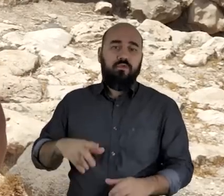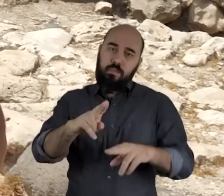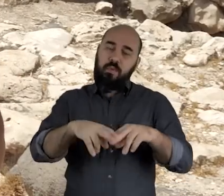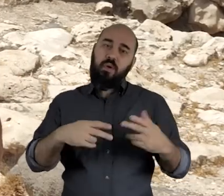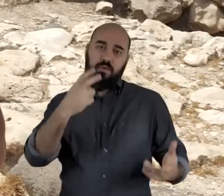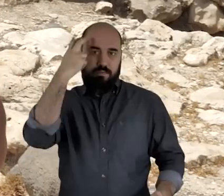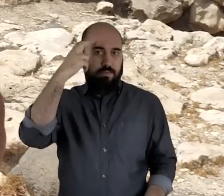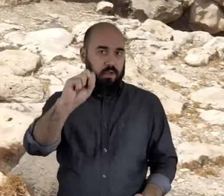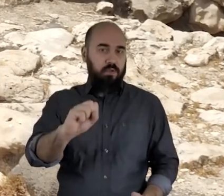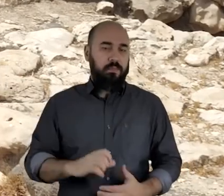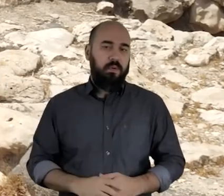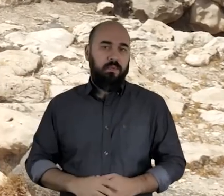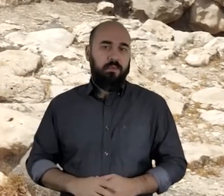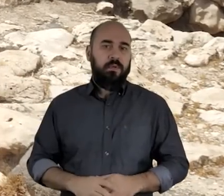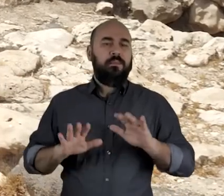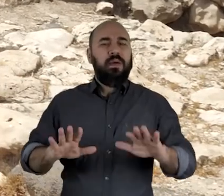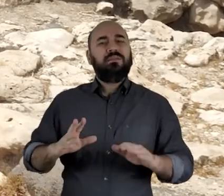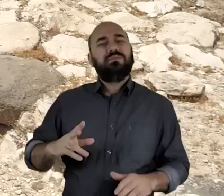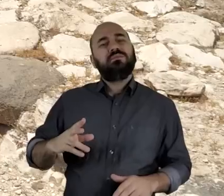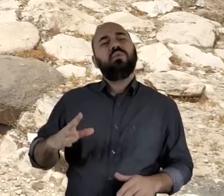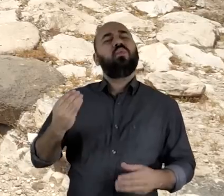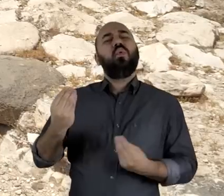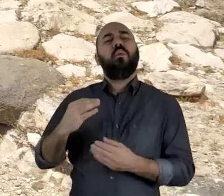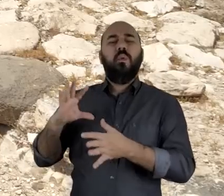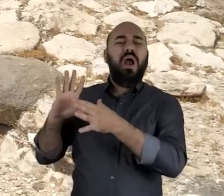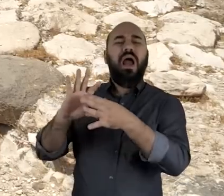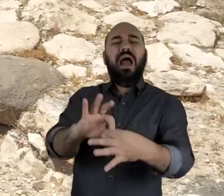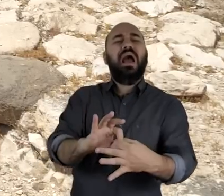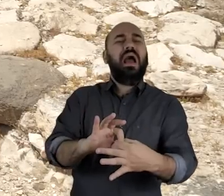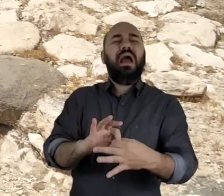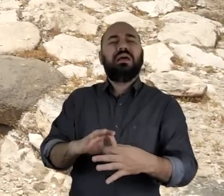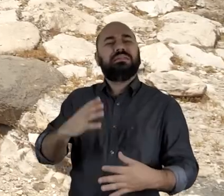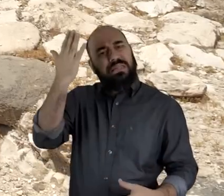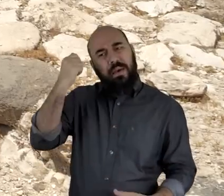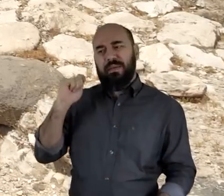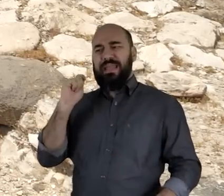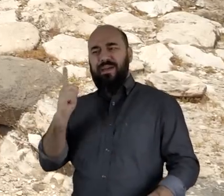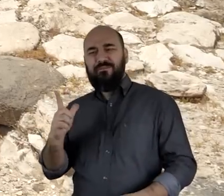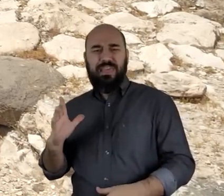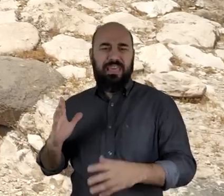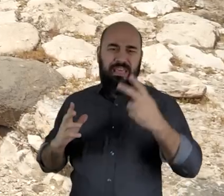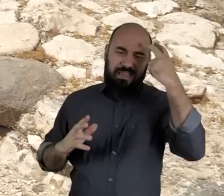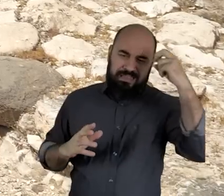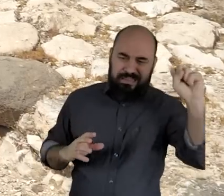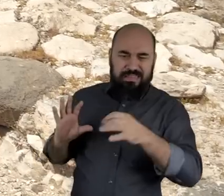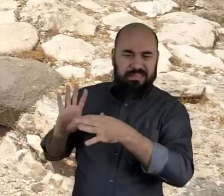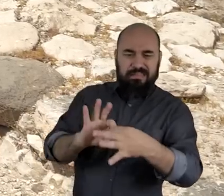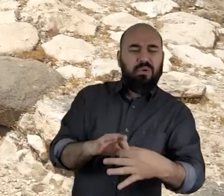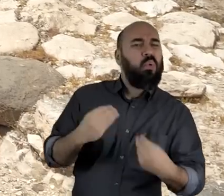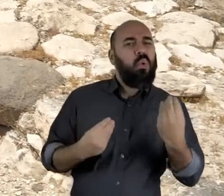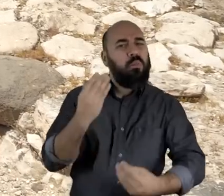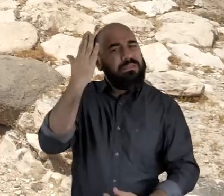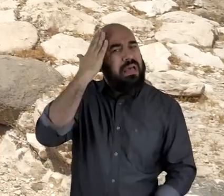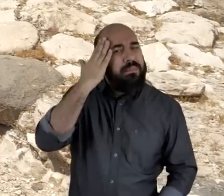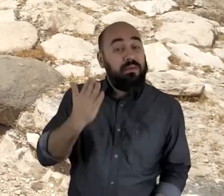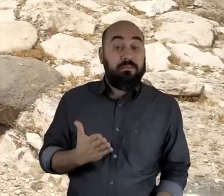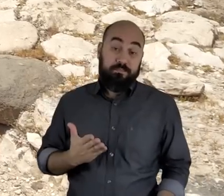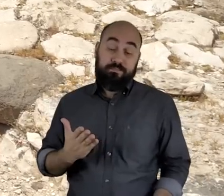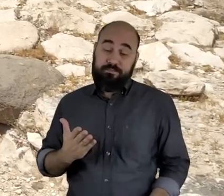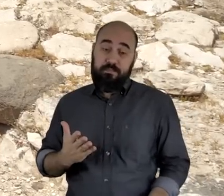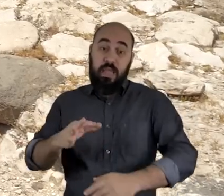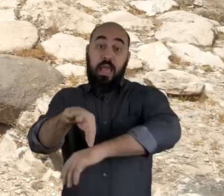reino unificado é a semelhança da arquitetura. Eu vou dar um exemplo muito simples de você compreender. Quem